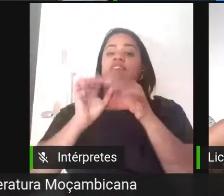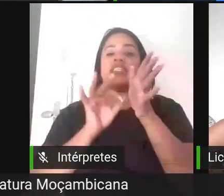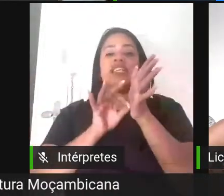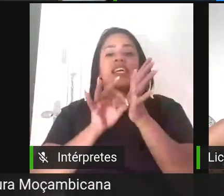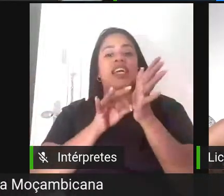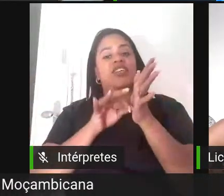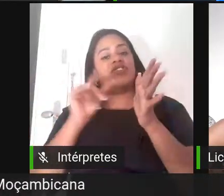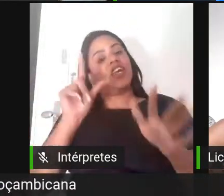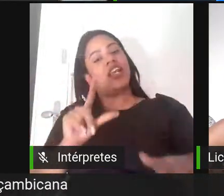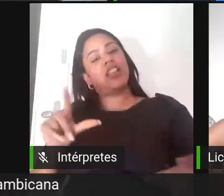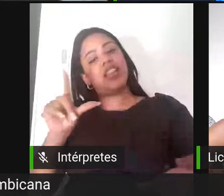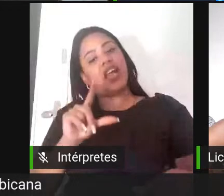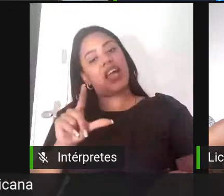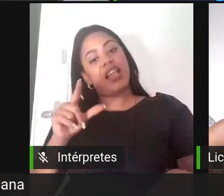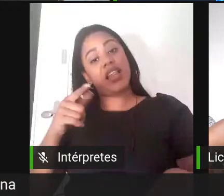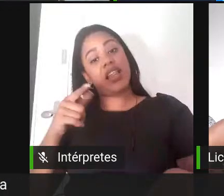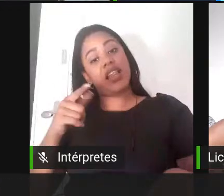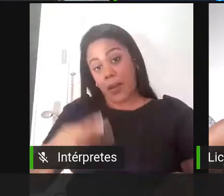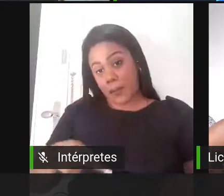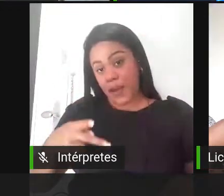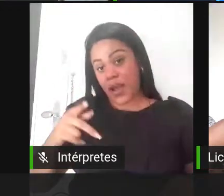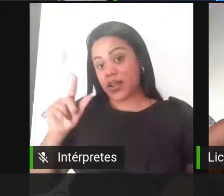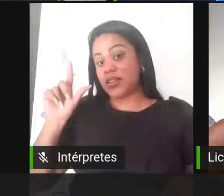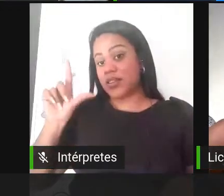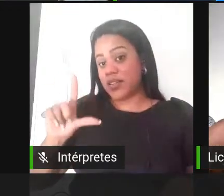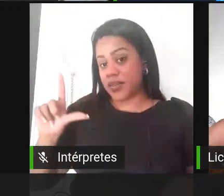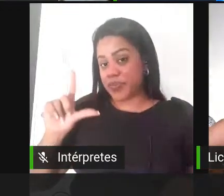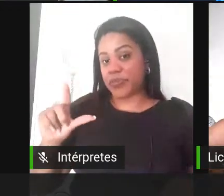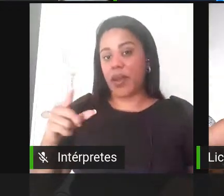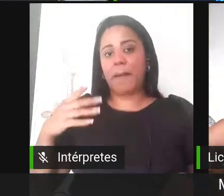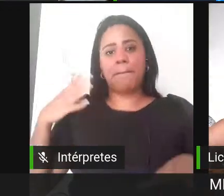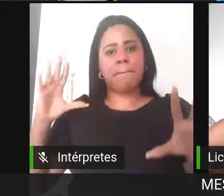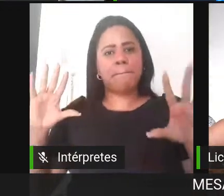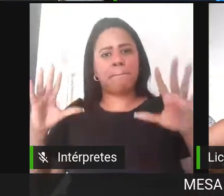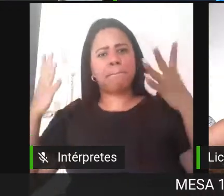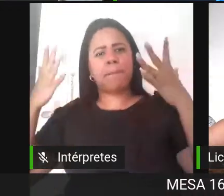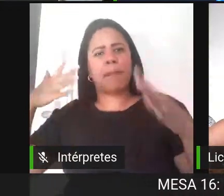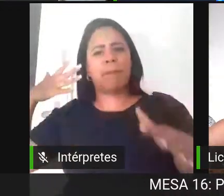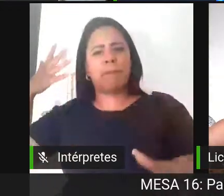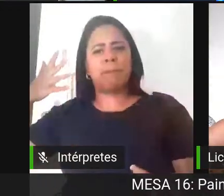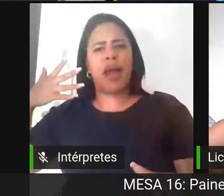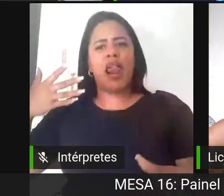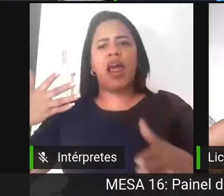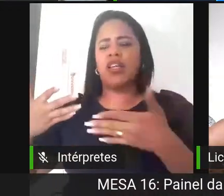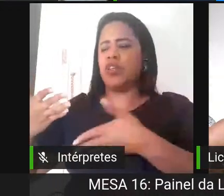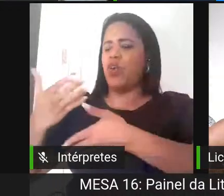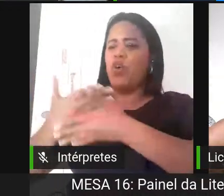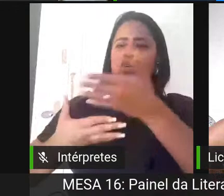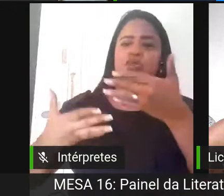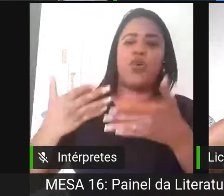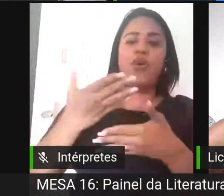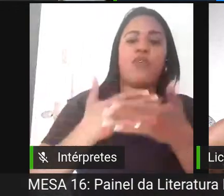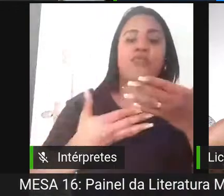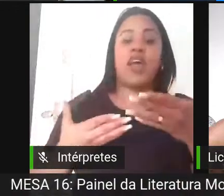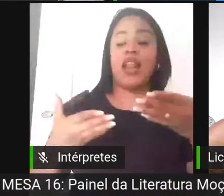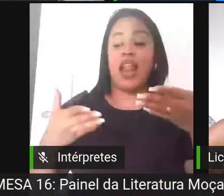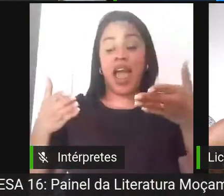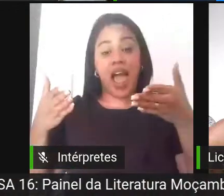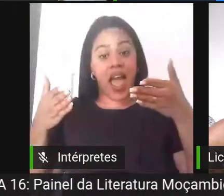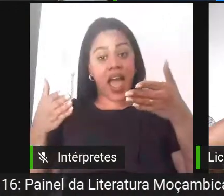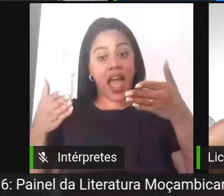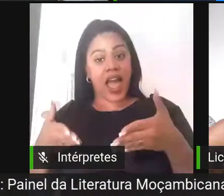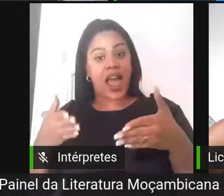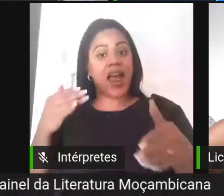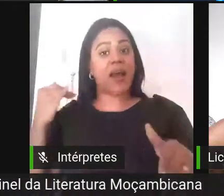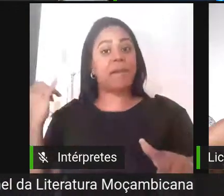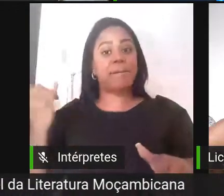imprensa, promove palestras, debates, rodas de conversa, e esta mesa é, portanto, estás a ficar encabulado, mas pronto,